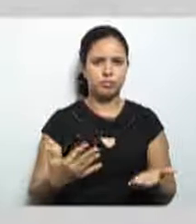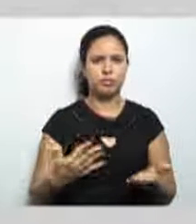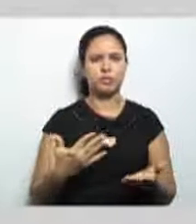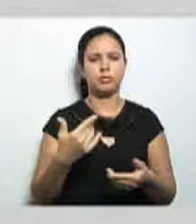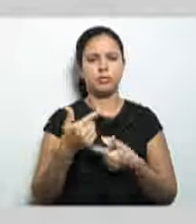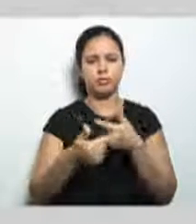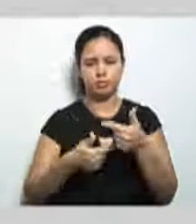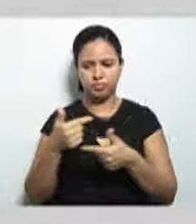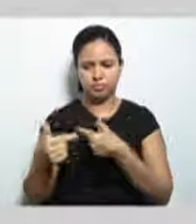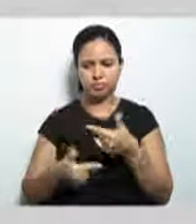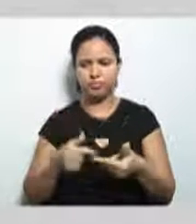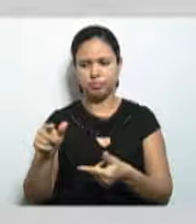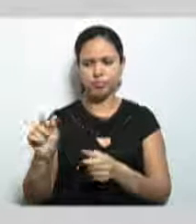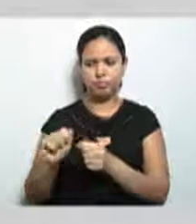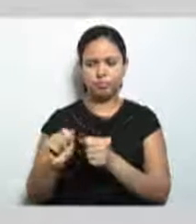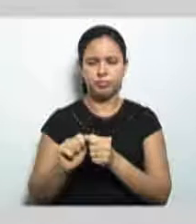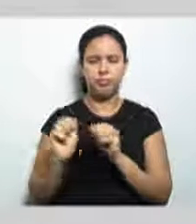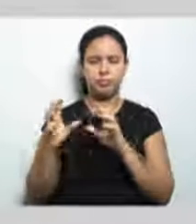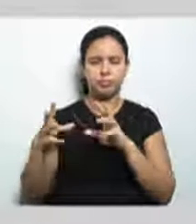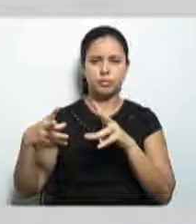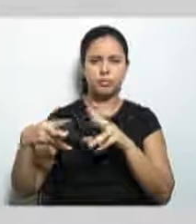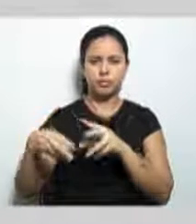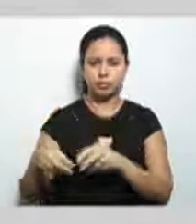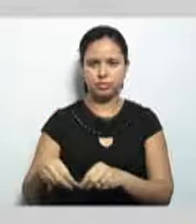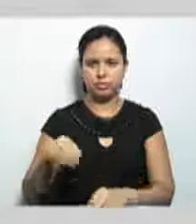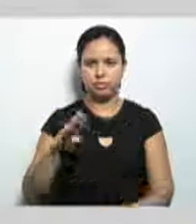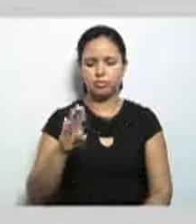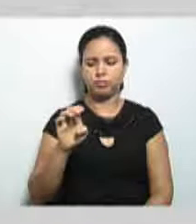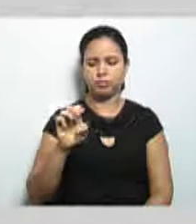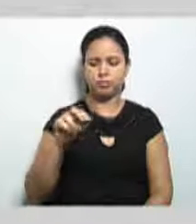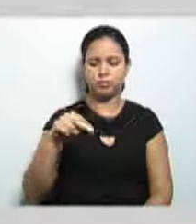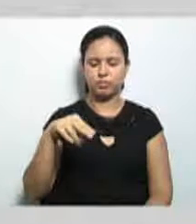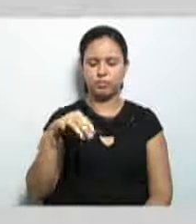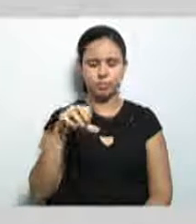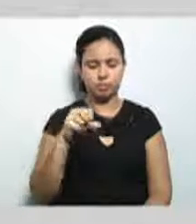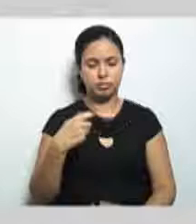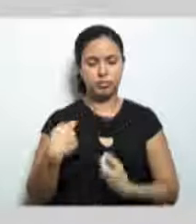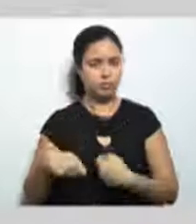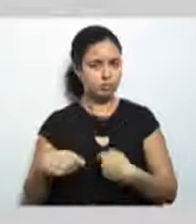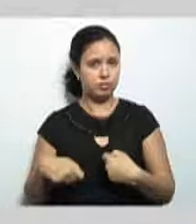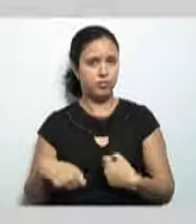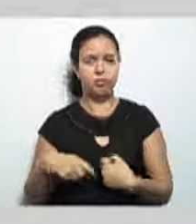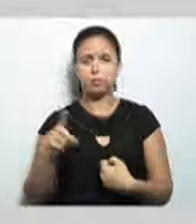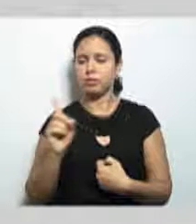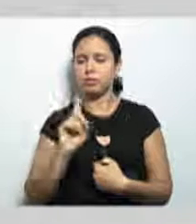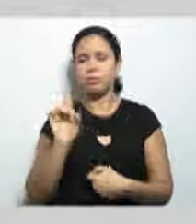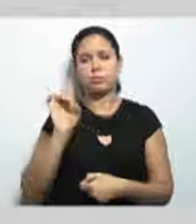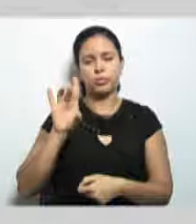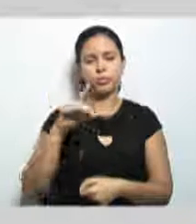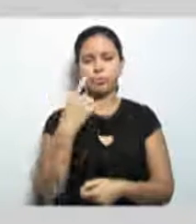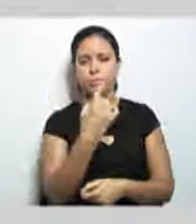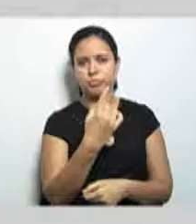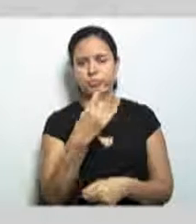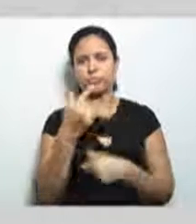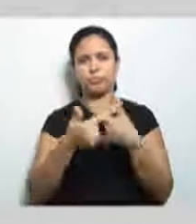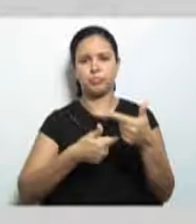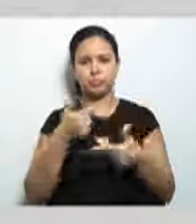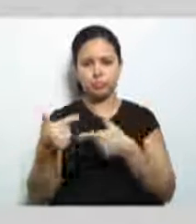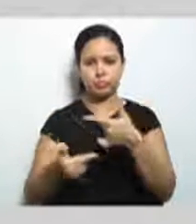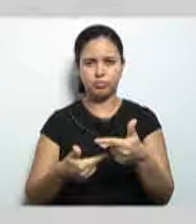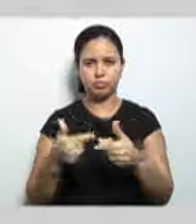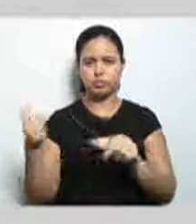não produzem todos os bens de que necessitam, né? Eles produzem apenas um bem. Eles trocam a